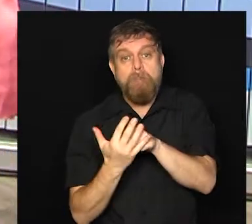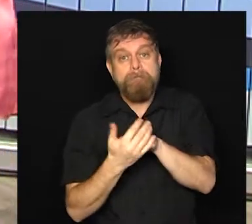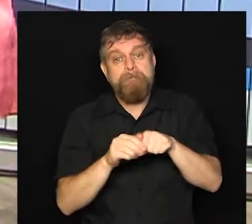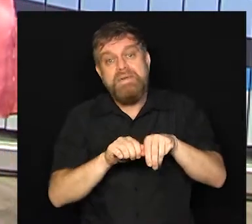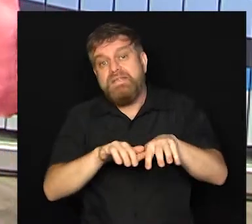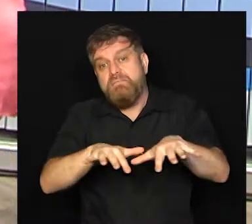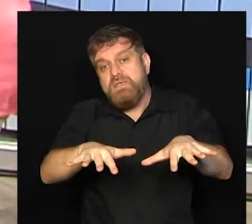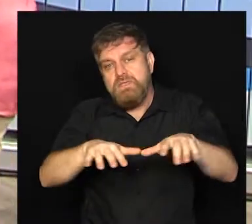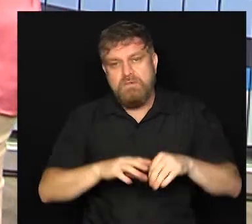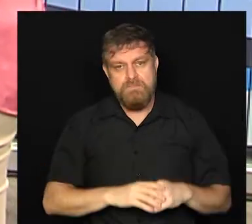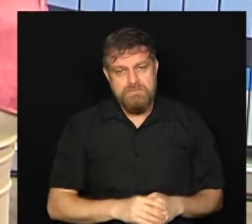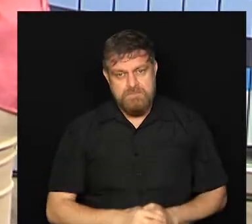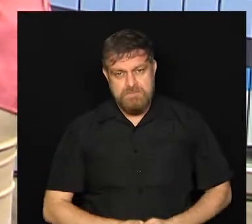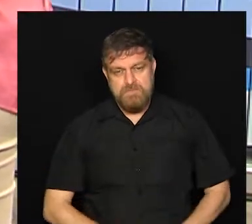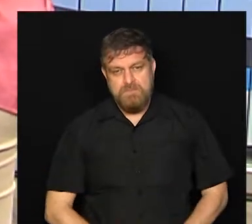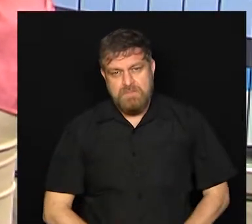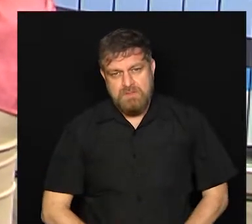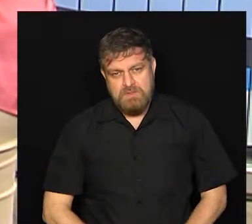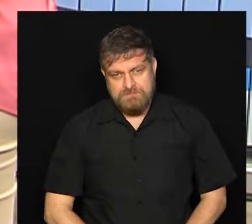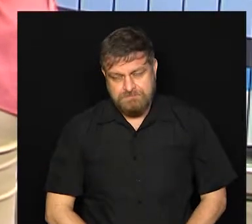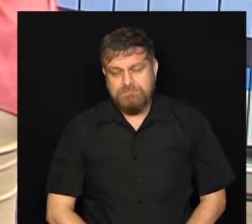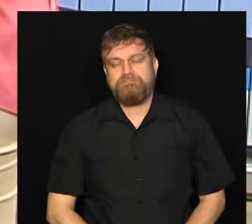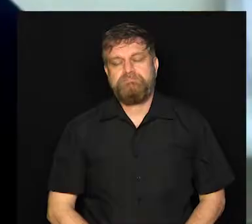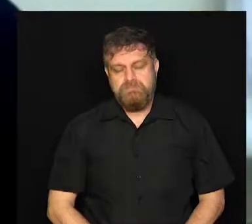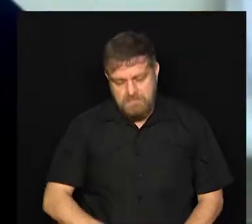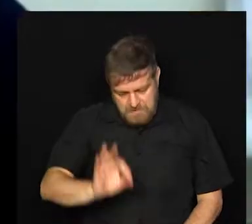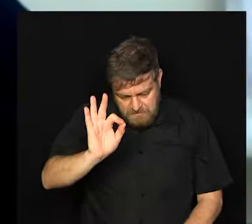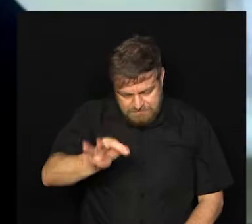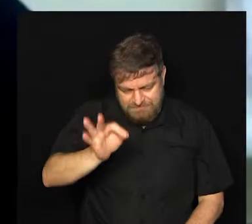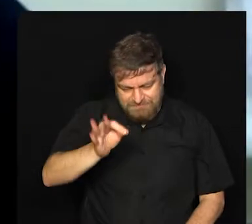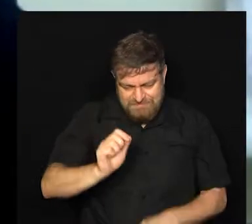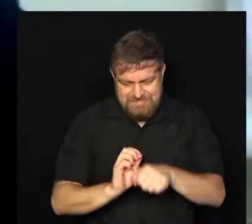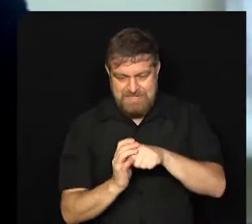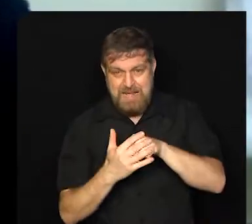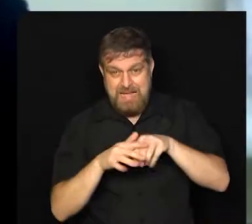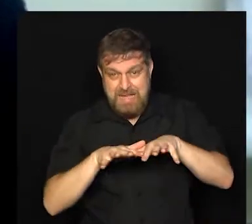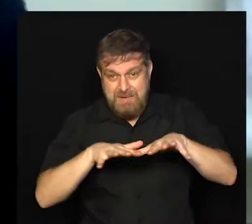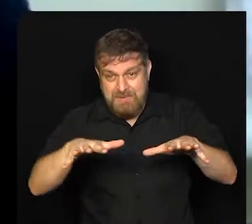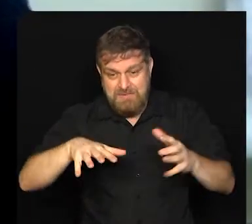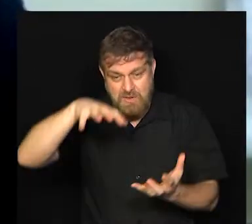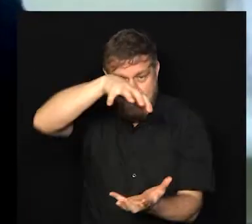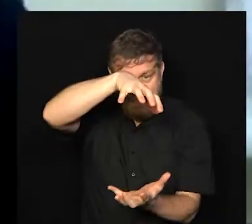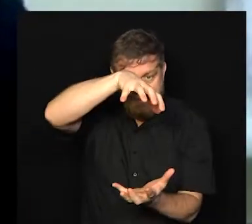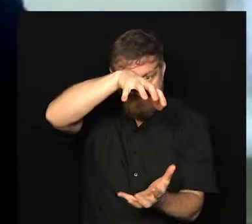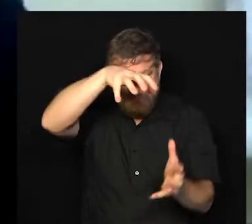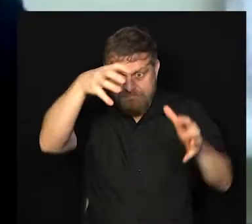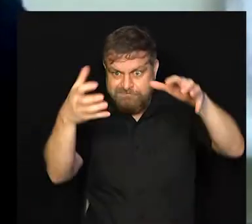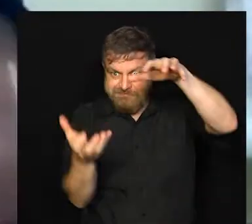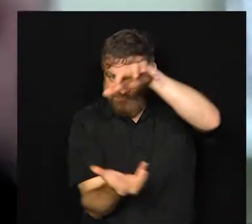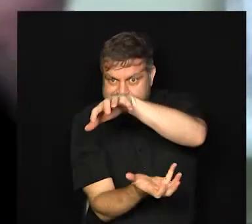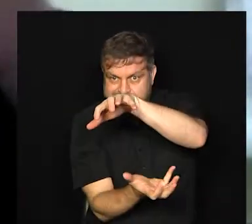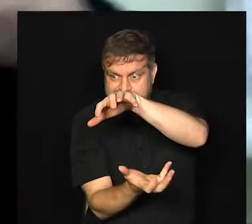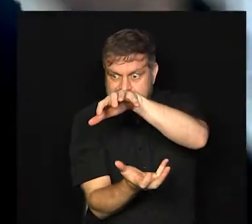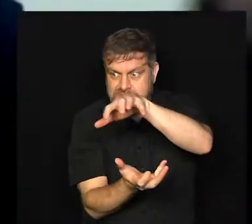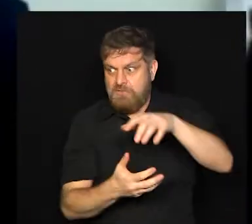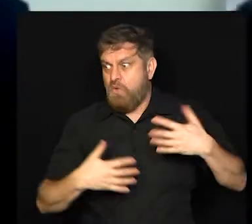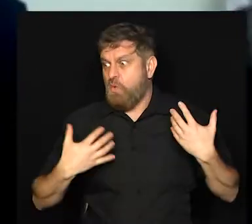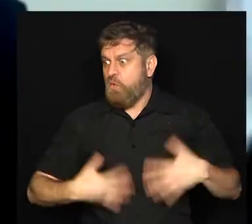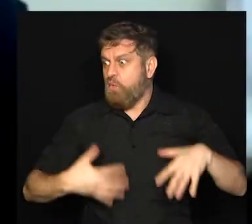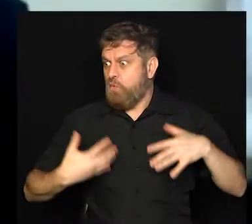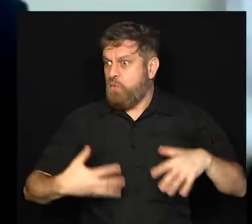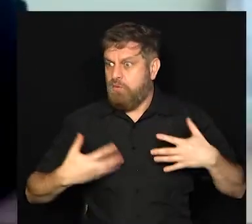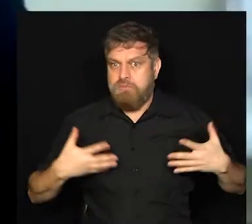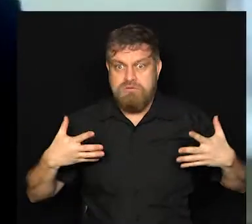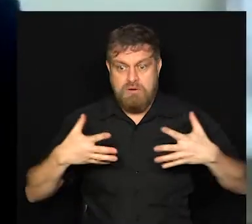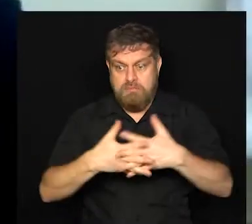aí do novo coronavírus? A pandemia, eu costumo dizer que a pandemia virou o mundo de ponta cabeça, né? E pegou a gente assim desprevenido